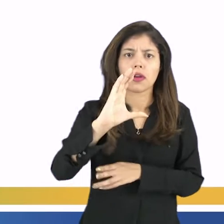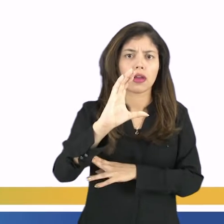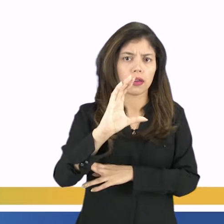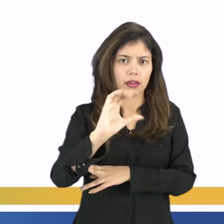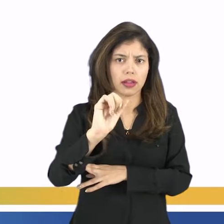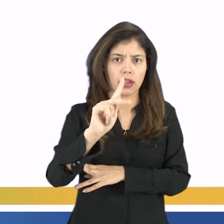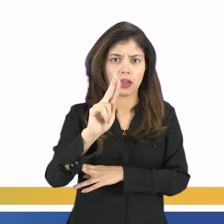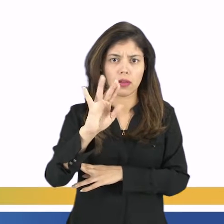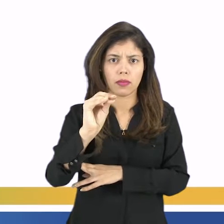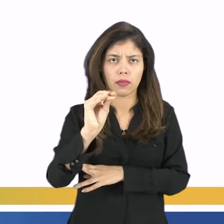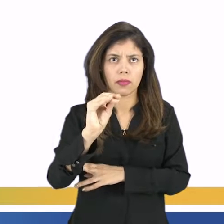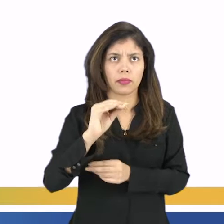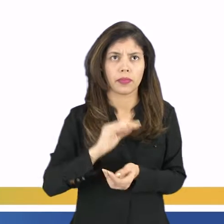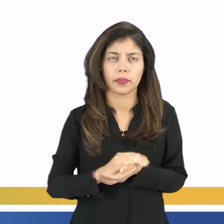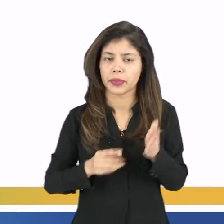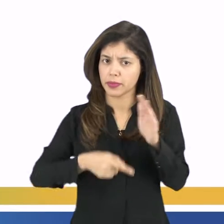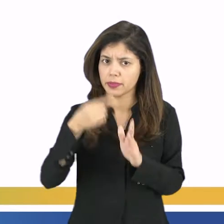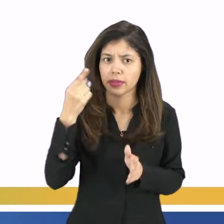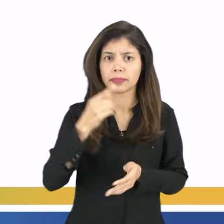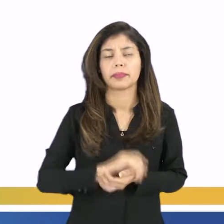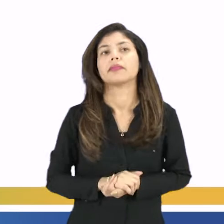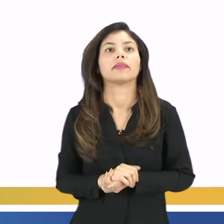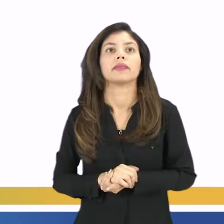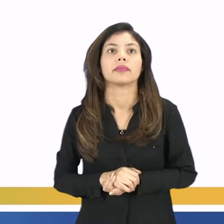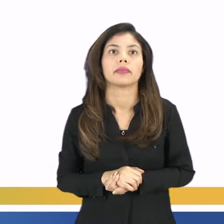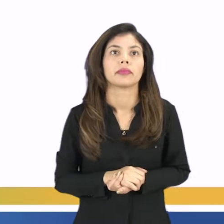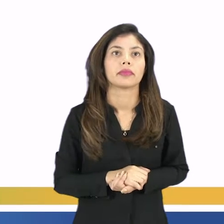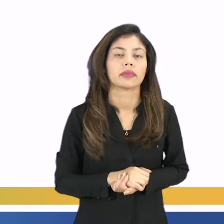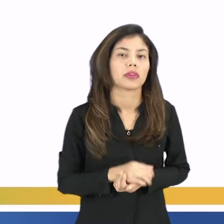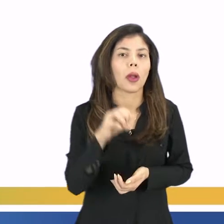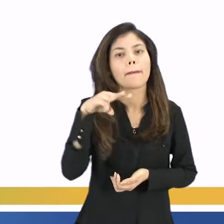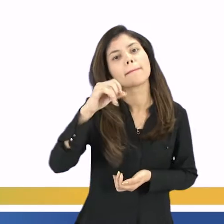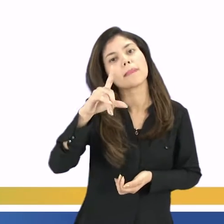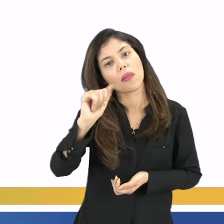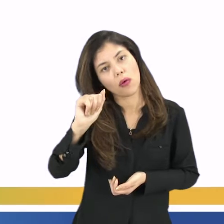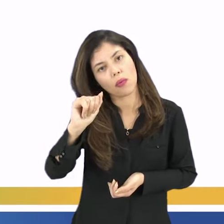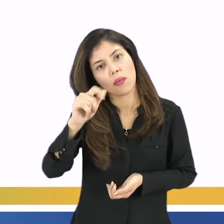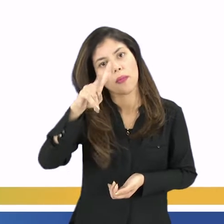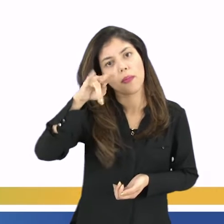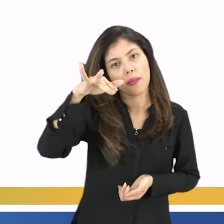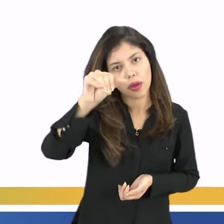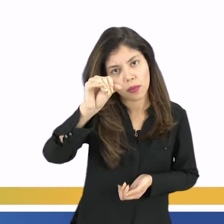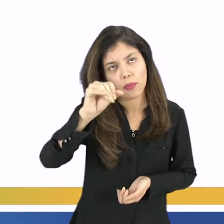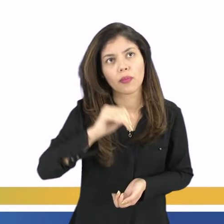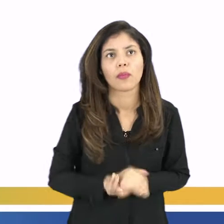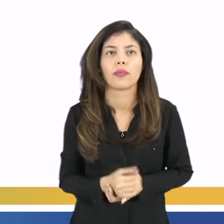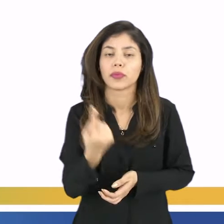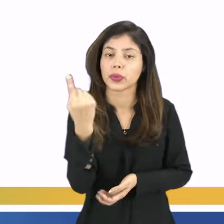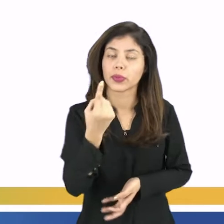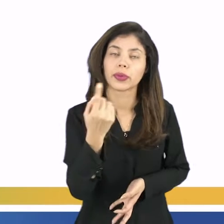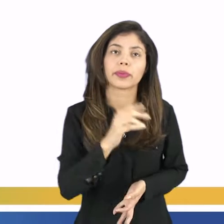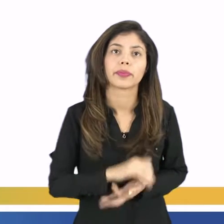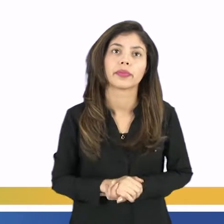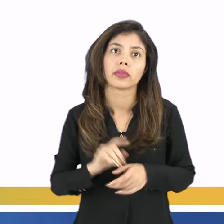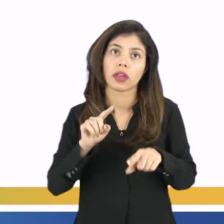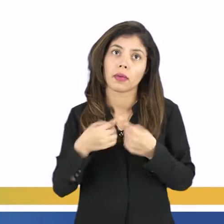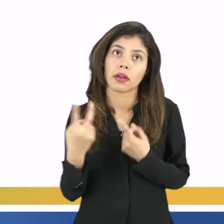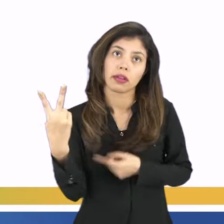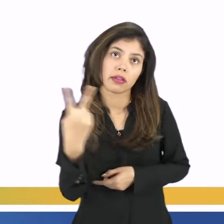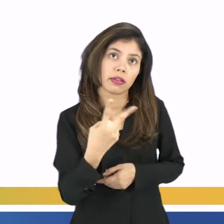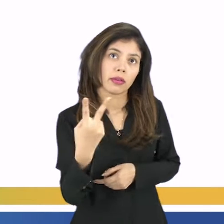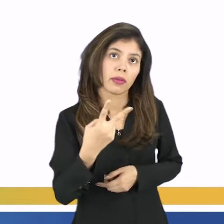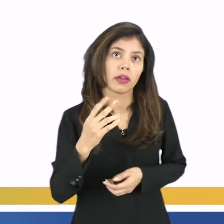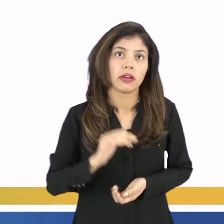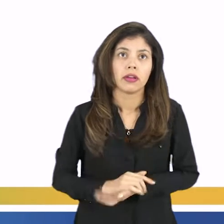carbono no reagente, na primeira equação, eu tenho meio mol de gás oxigênio também no reagente, na primeira equação, mas na